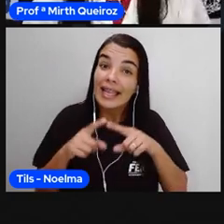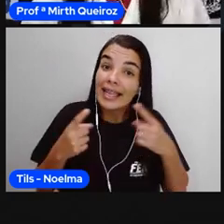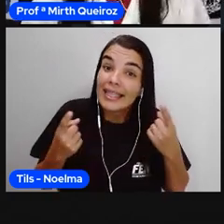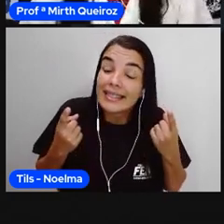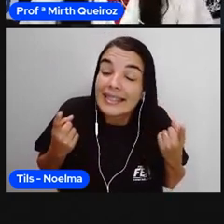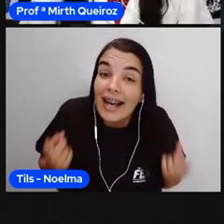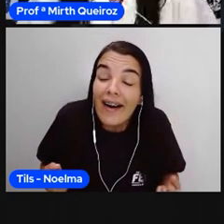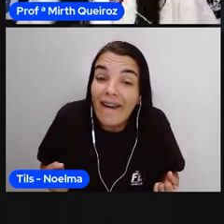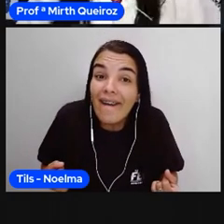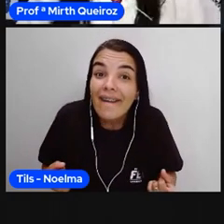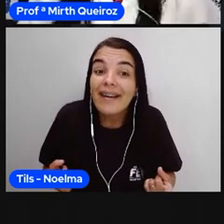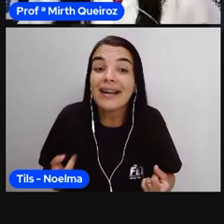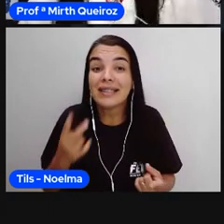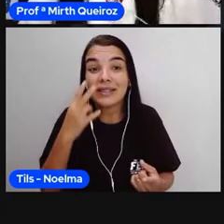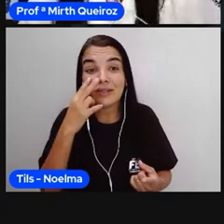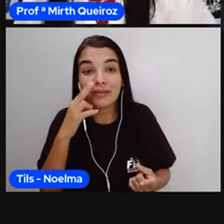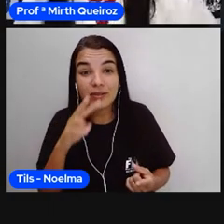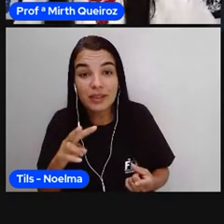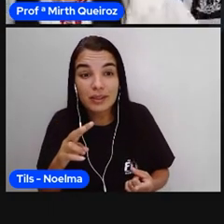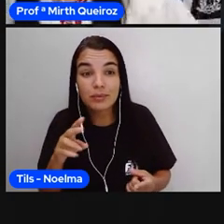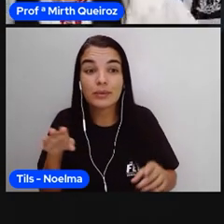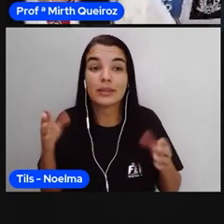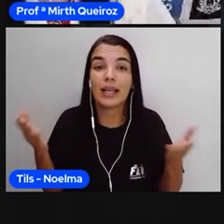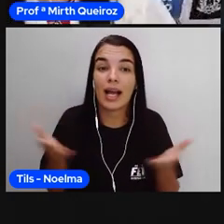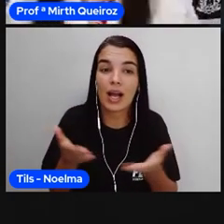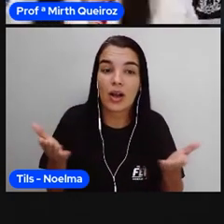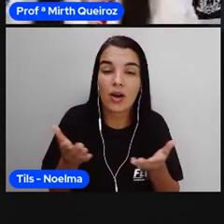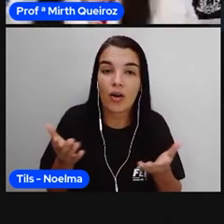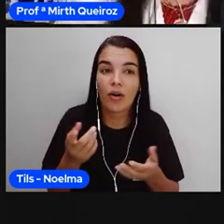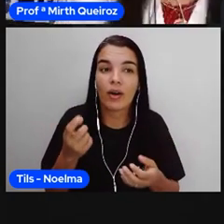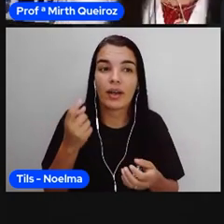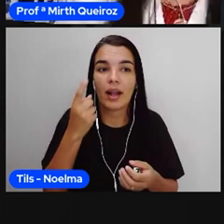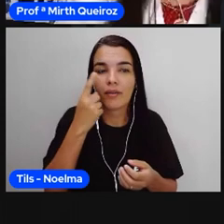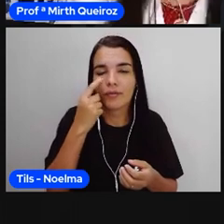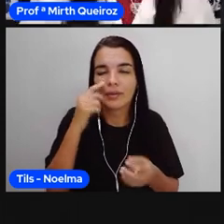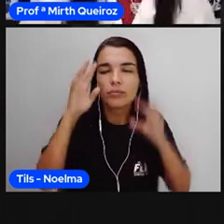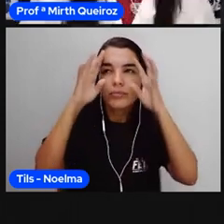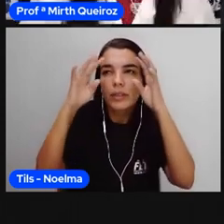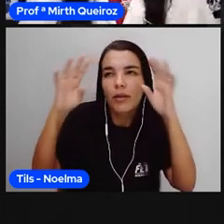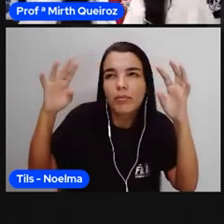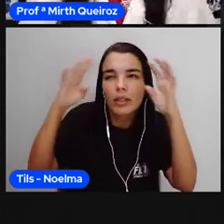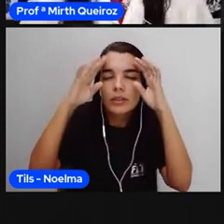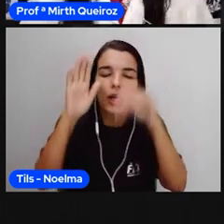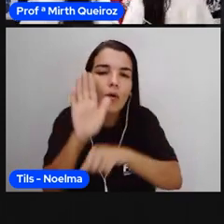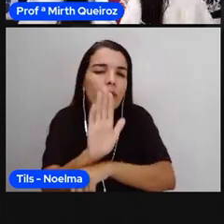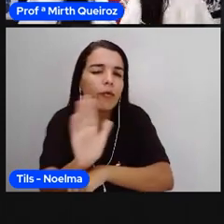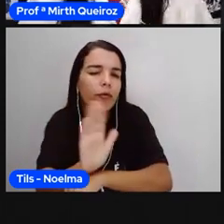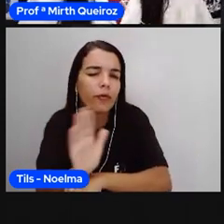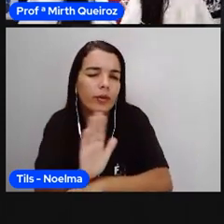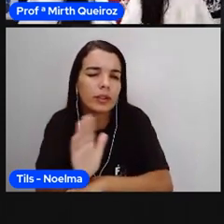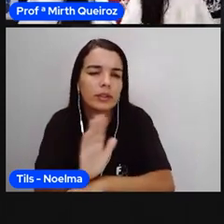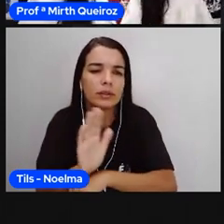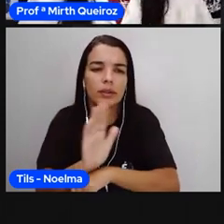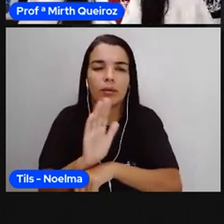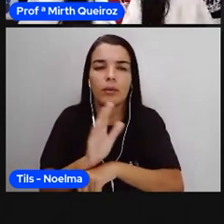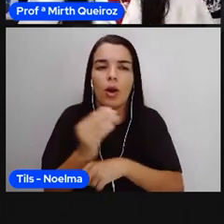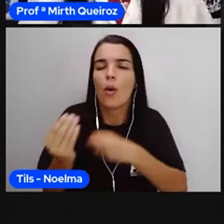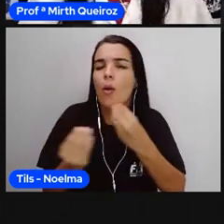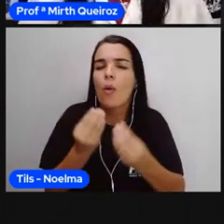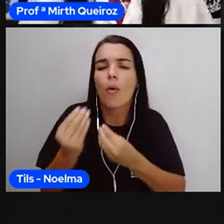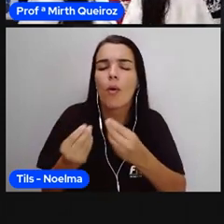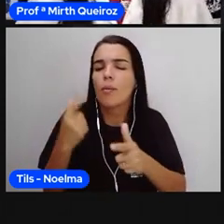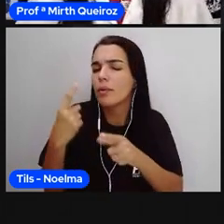Então, gente, nós agora iremos refletir sobre o vídeo, né? Por